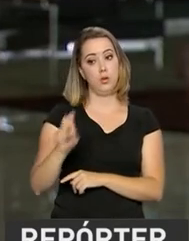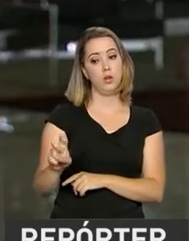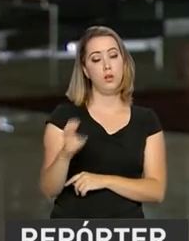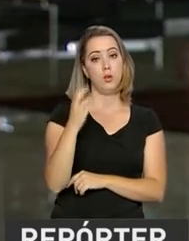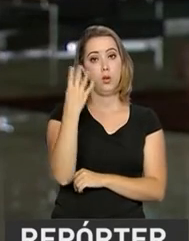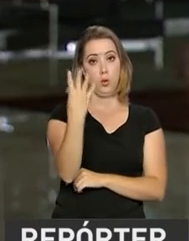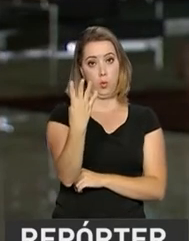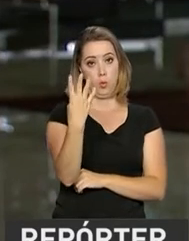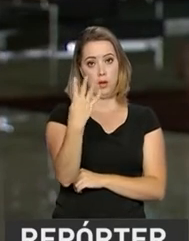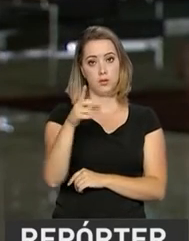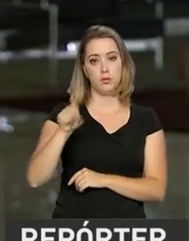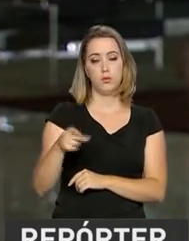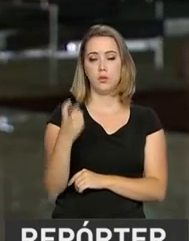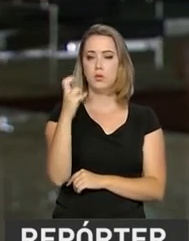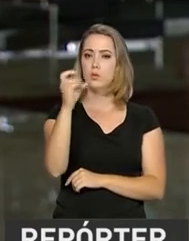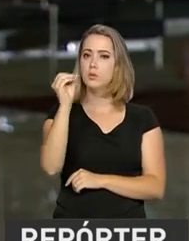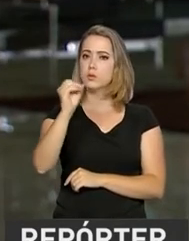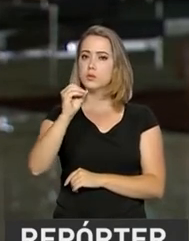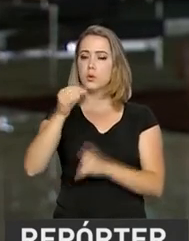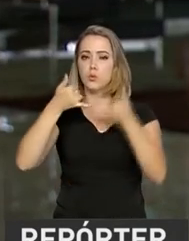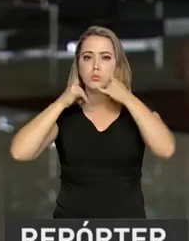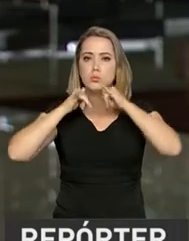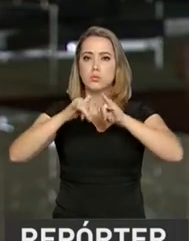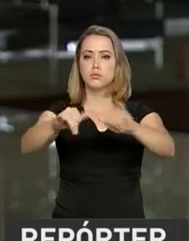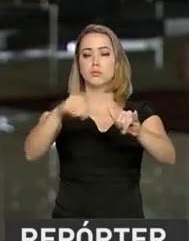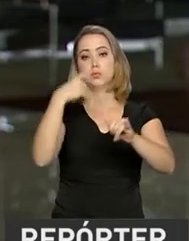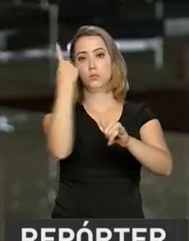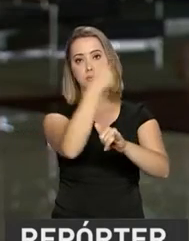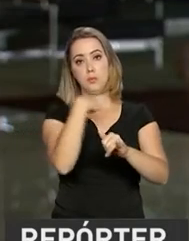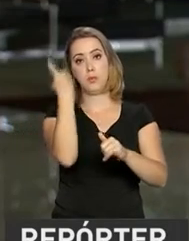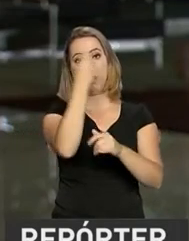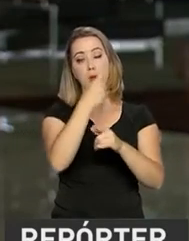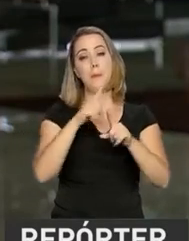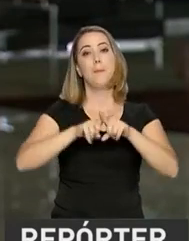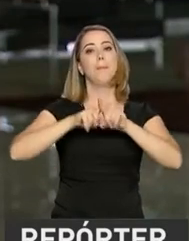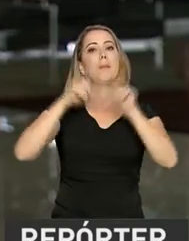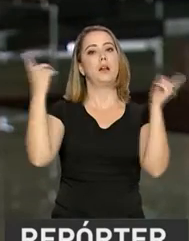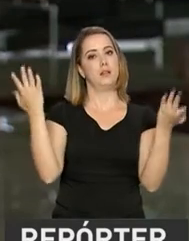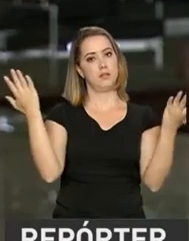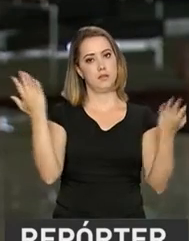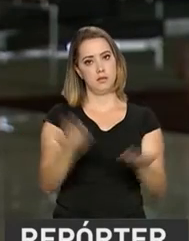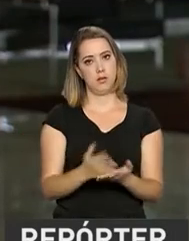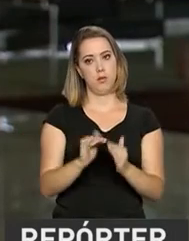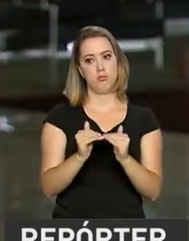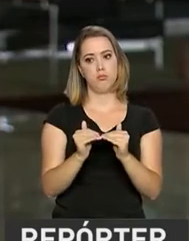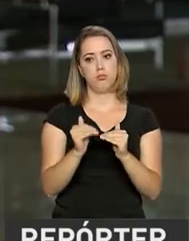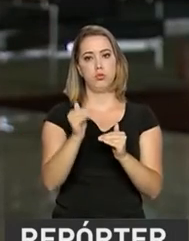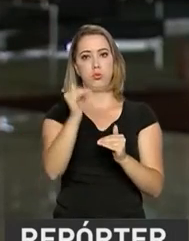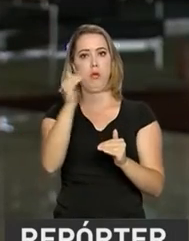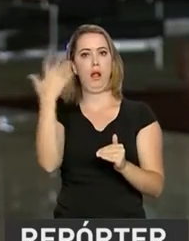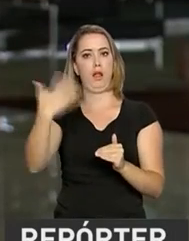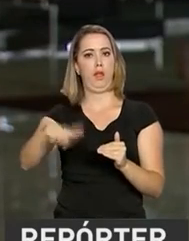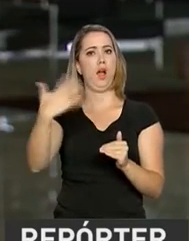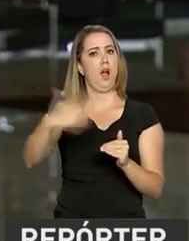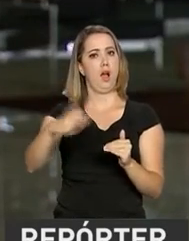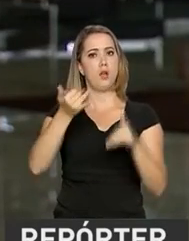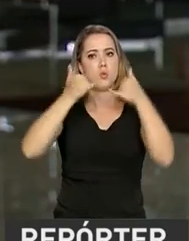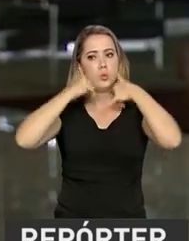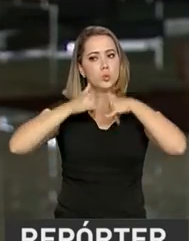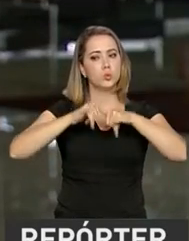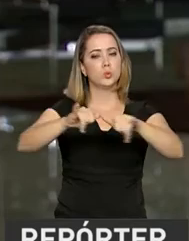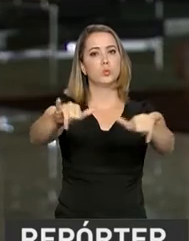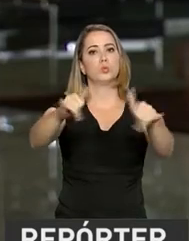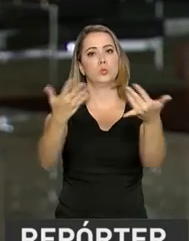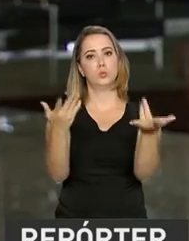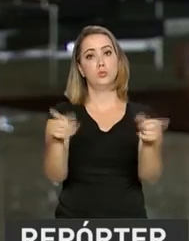100 quilowatts hora de energia consumidos na prática quanto mais caro fica gerar energia elétrica no país